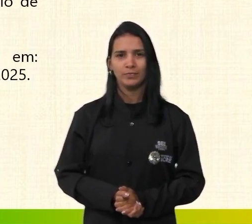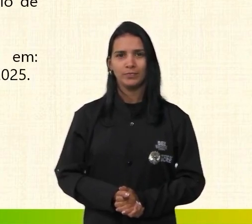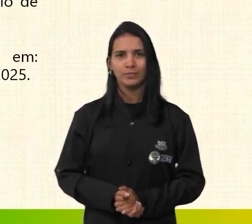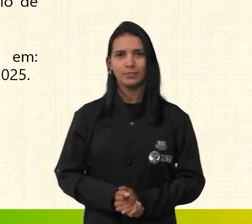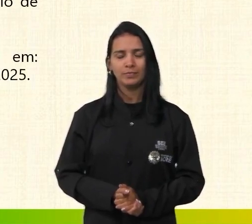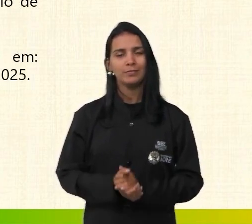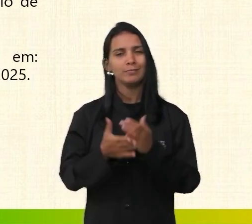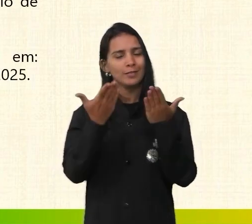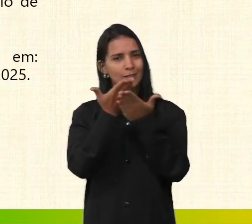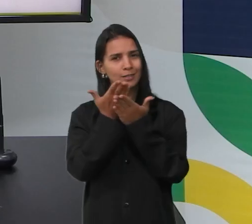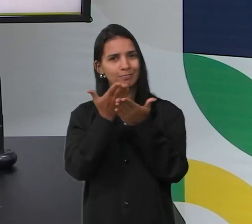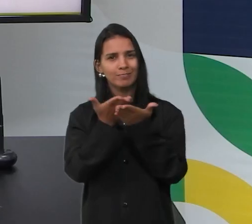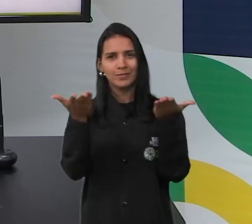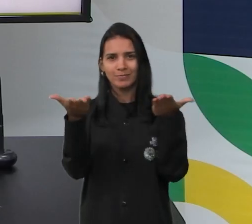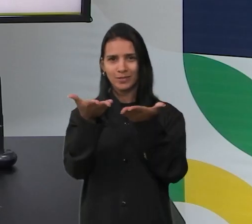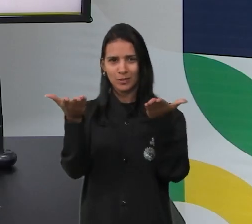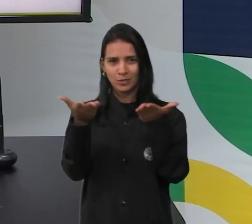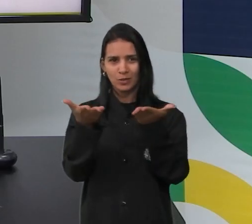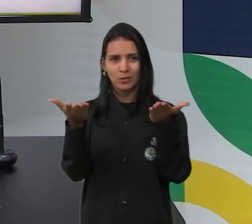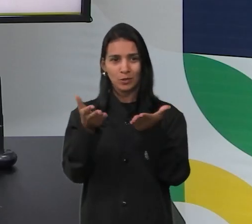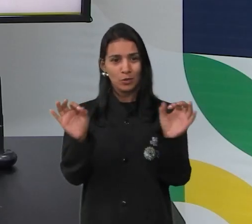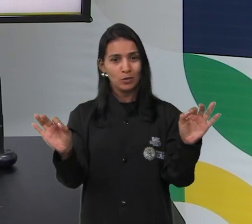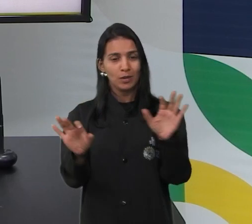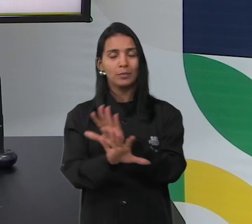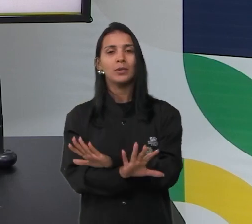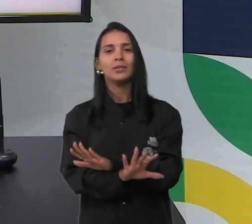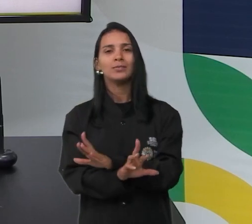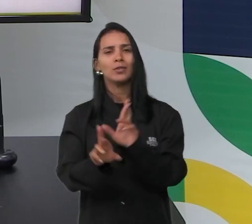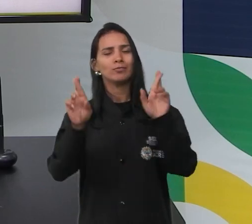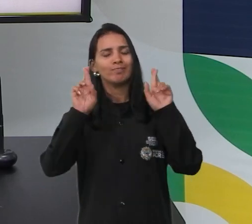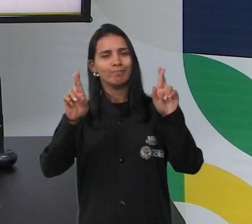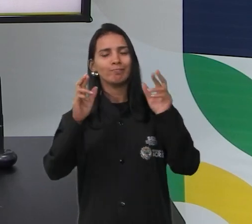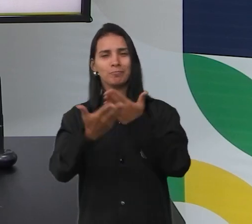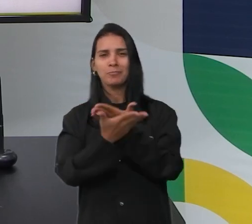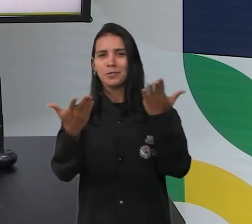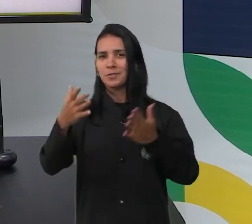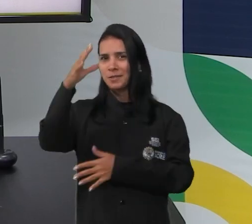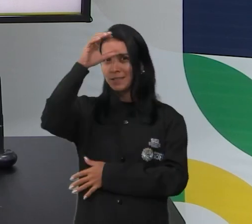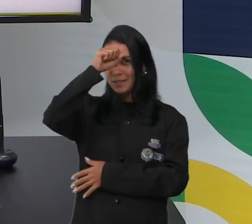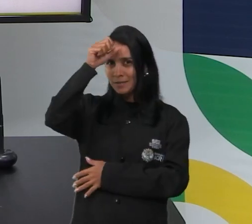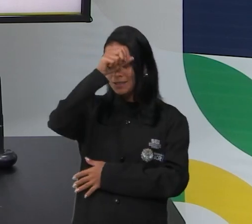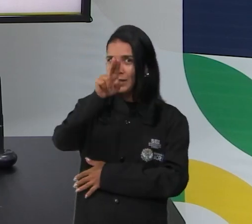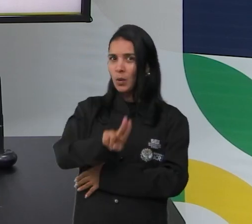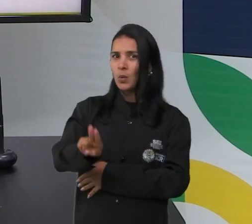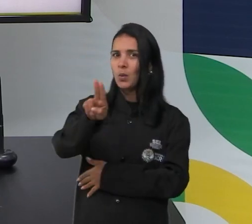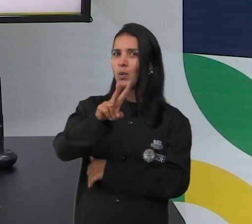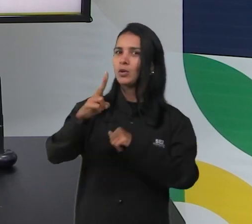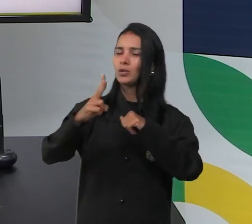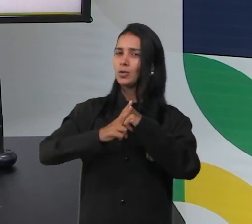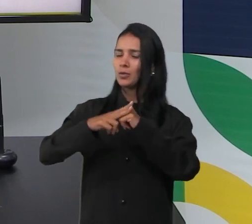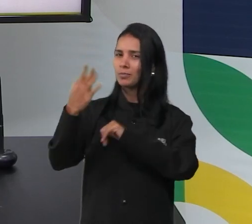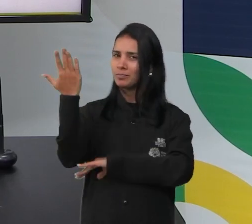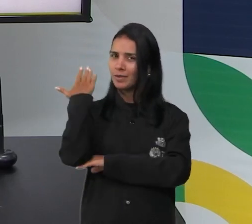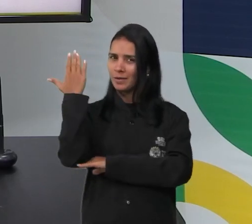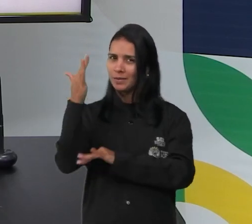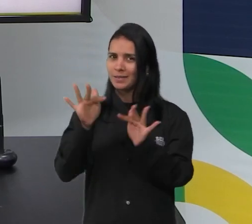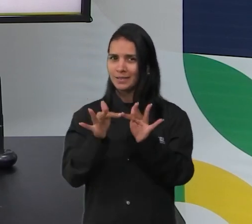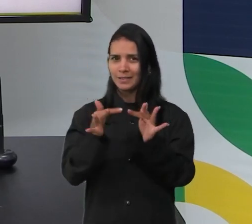Essa foi a nossa aula de hoje. Espero que vocês tenham compreendido o past do passado sim.